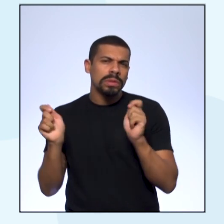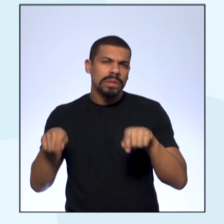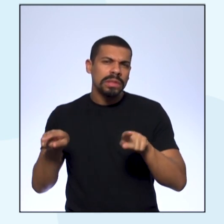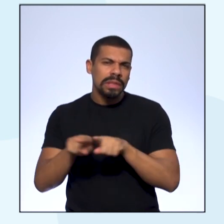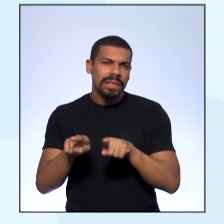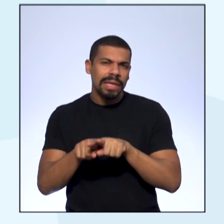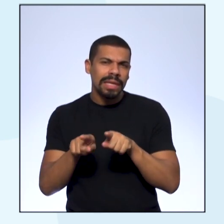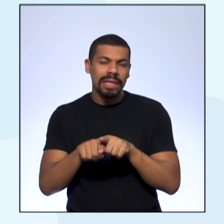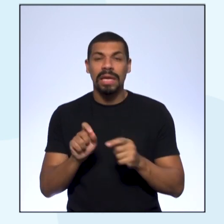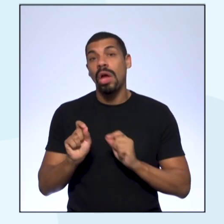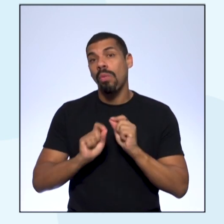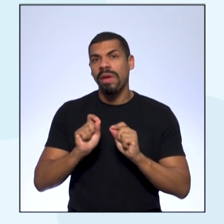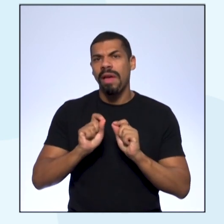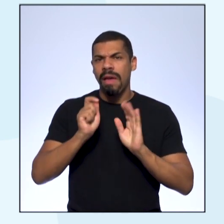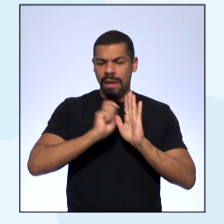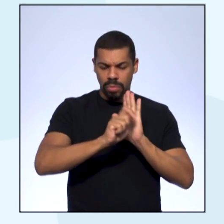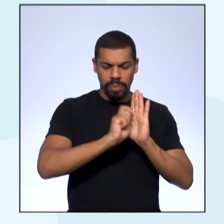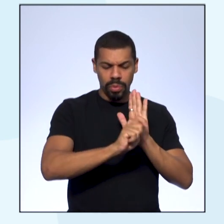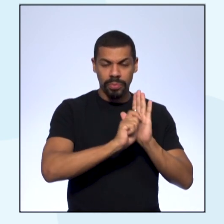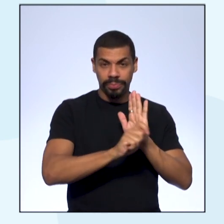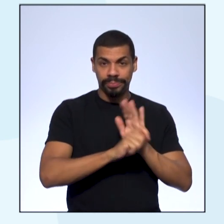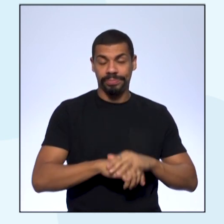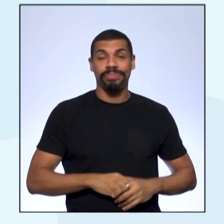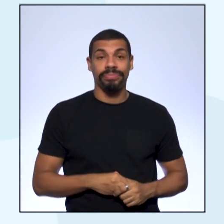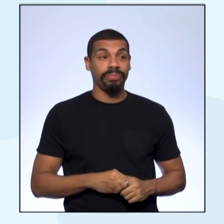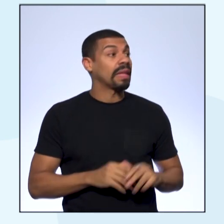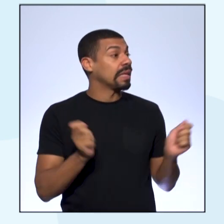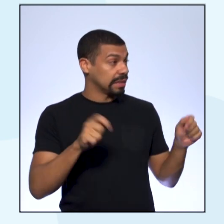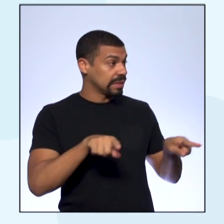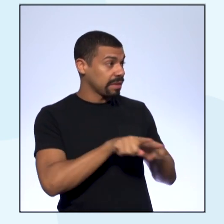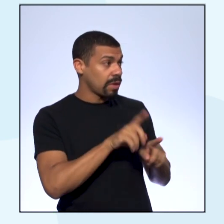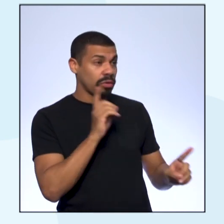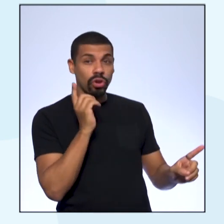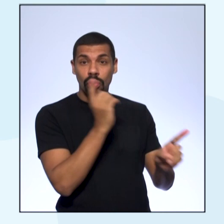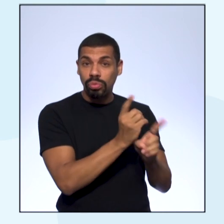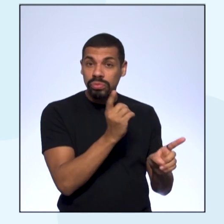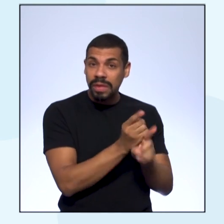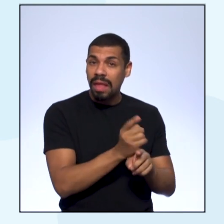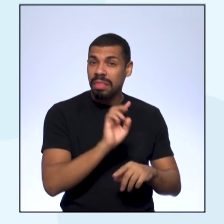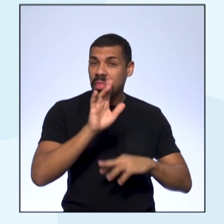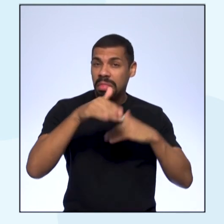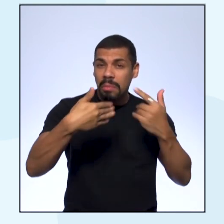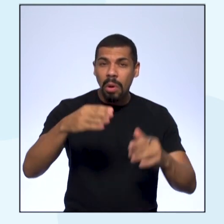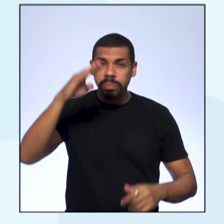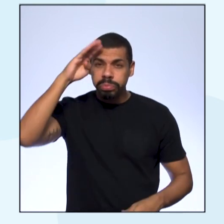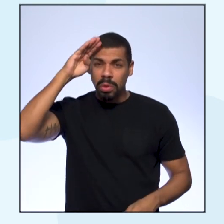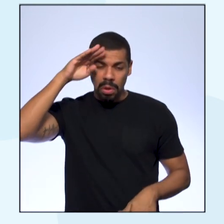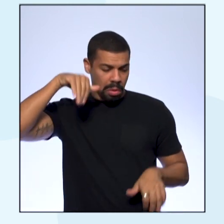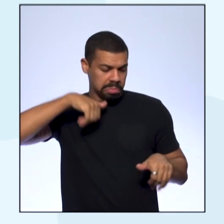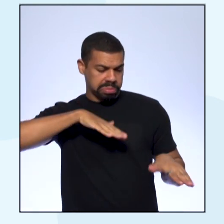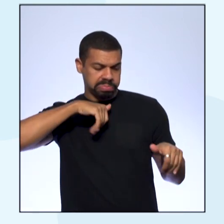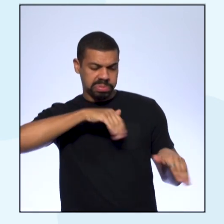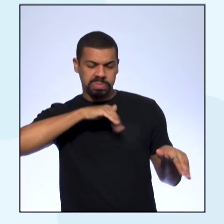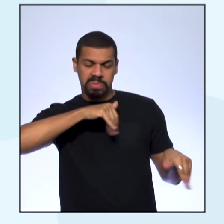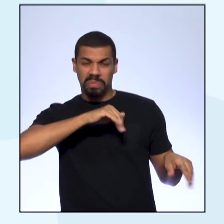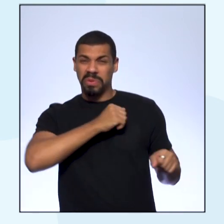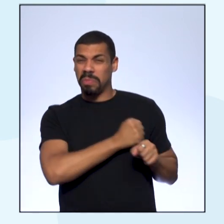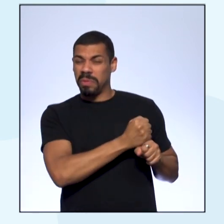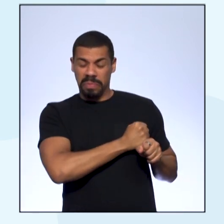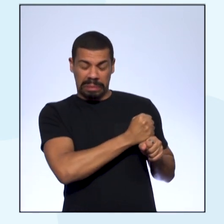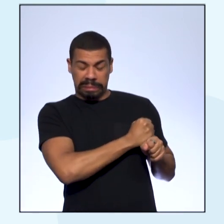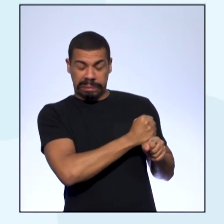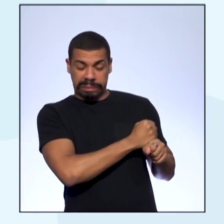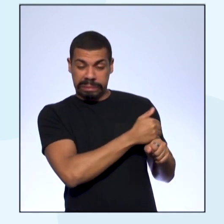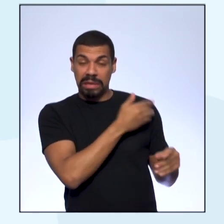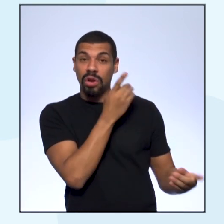foi inclusive encontrada por acaso por soldados de Napoleão. Exatamente, né? Como muita coisa ali no Egito, eles